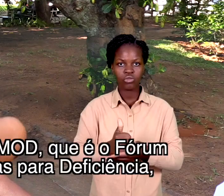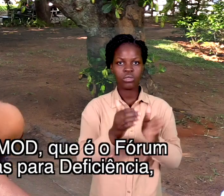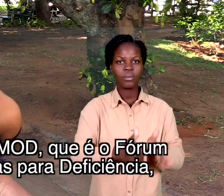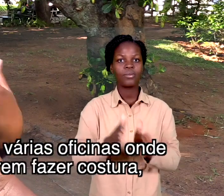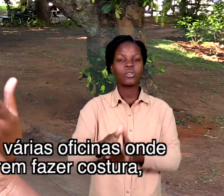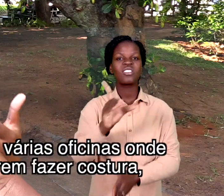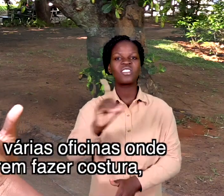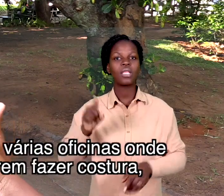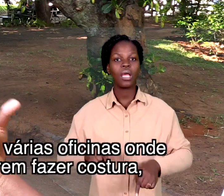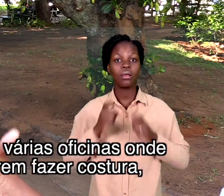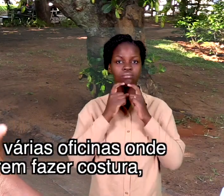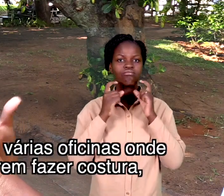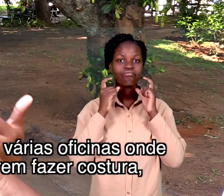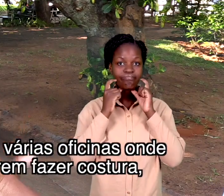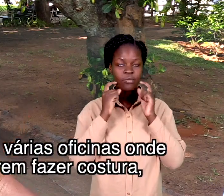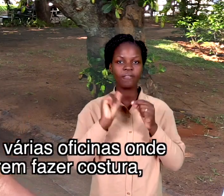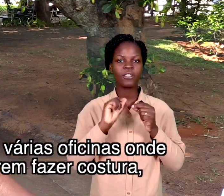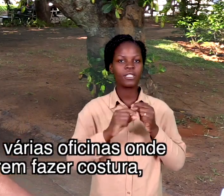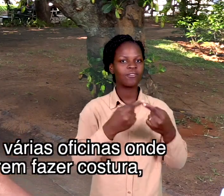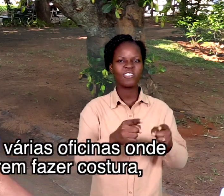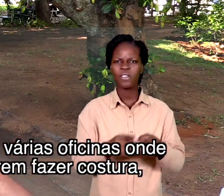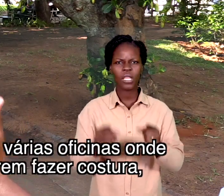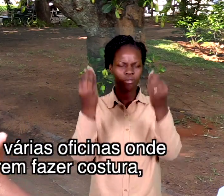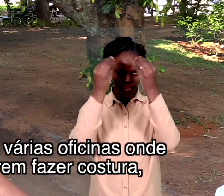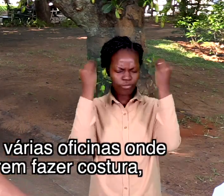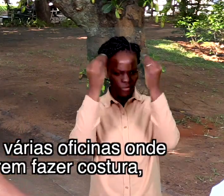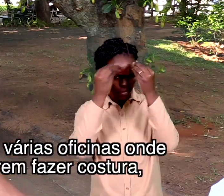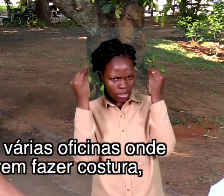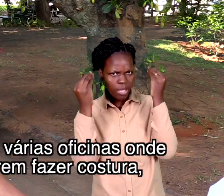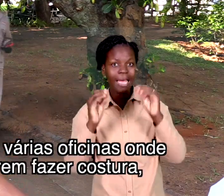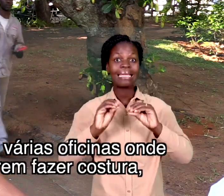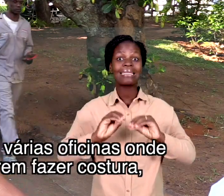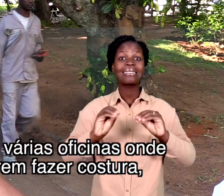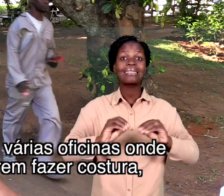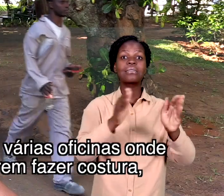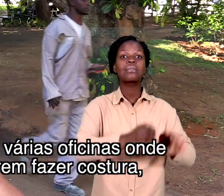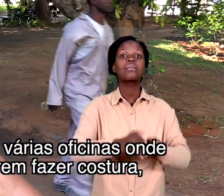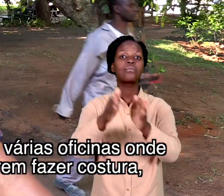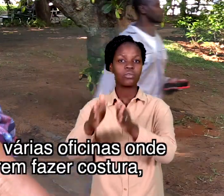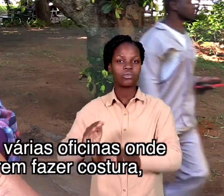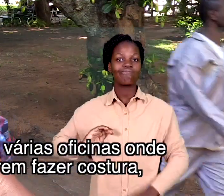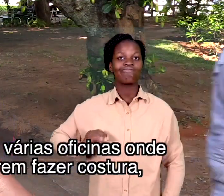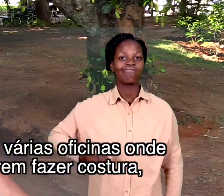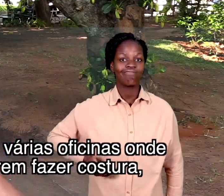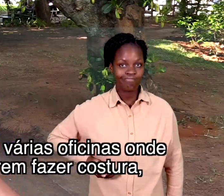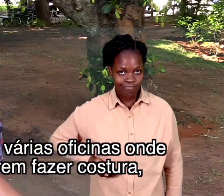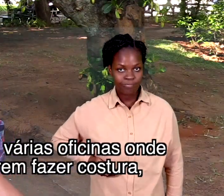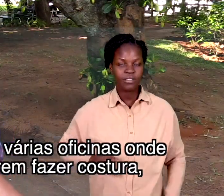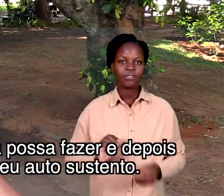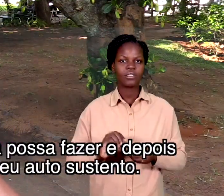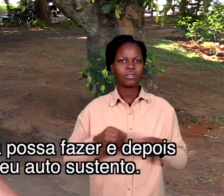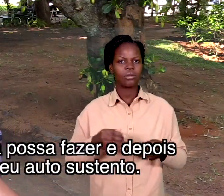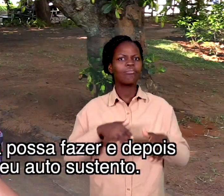Moçambique. Eles têm feito várias formações, várias oficinas, onde instruem as mulheres a poderem fazer